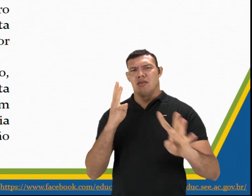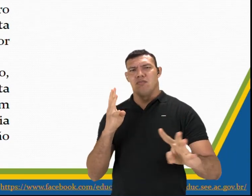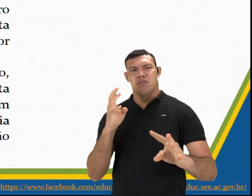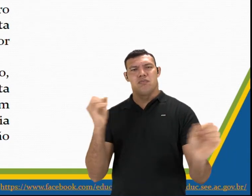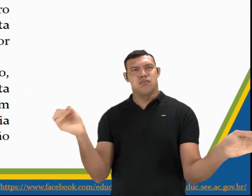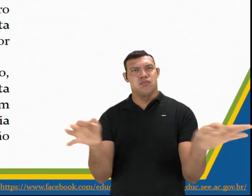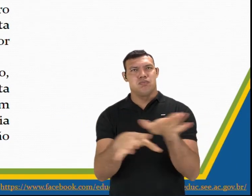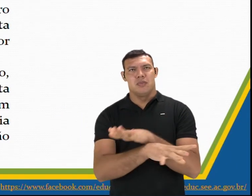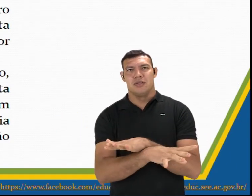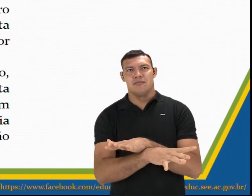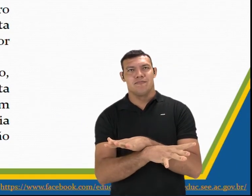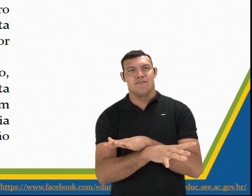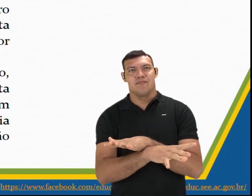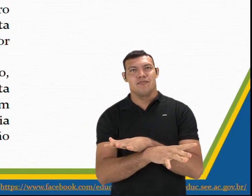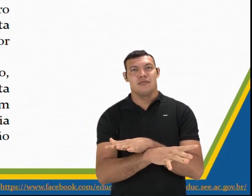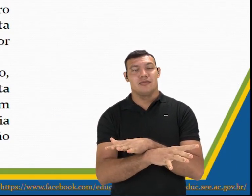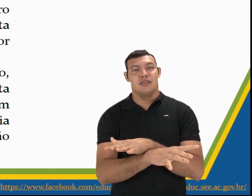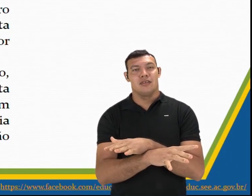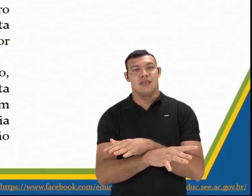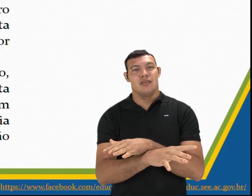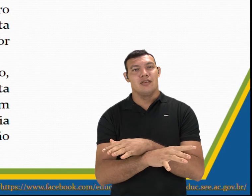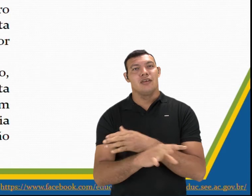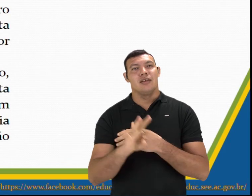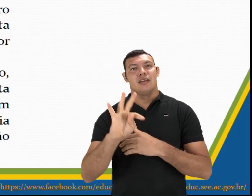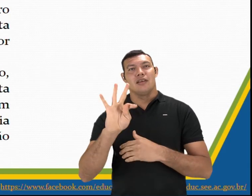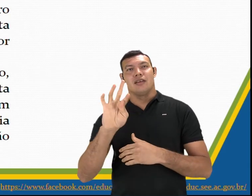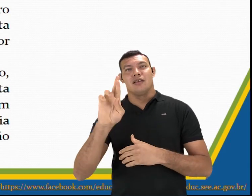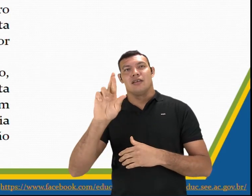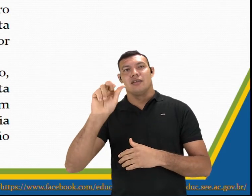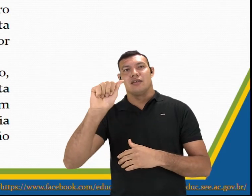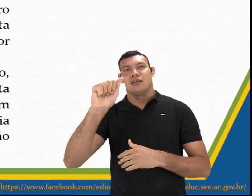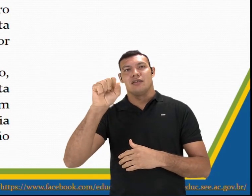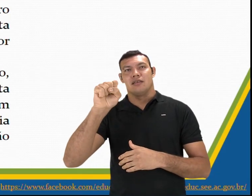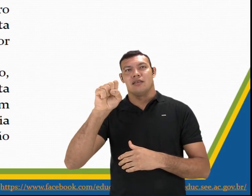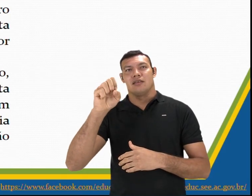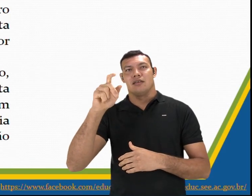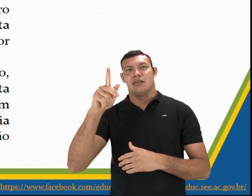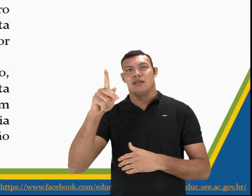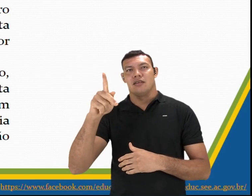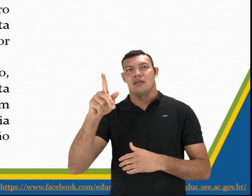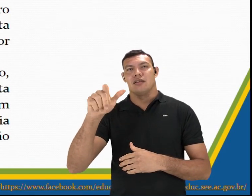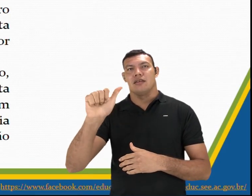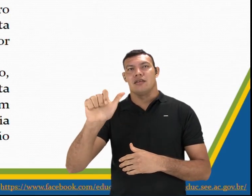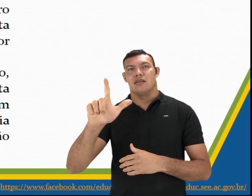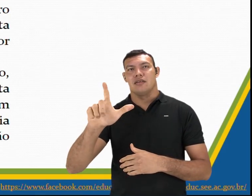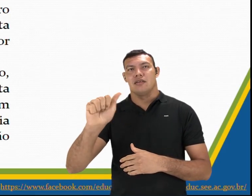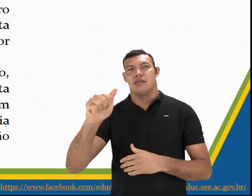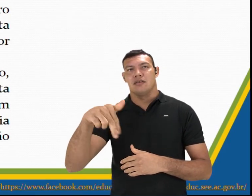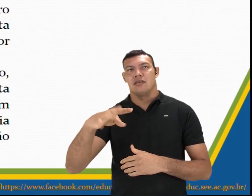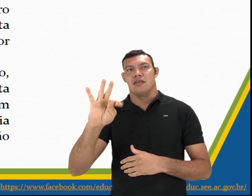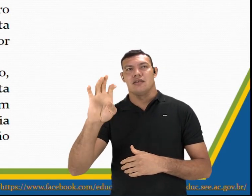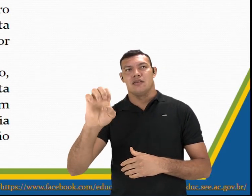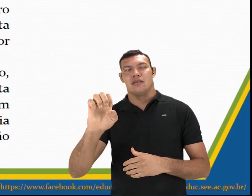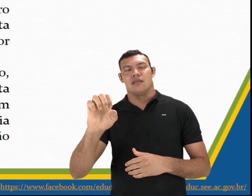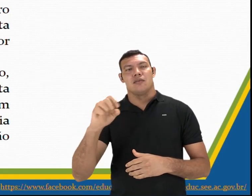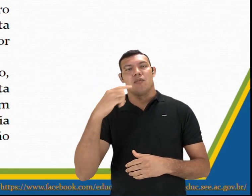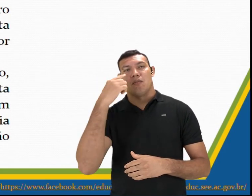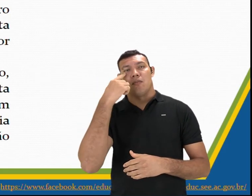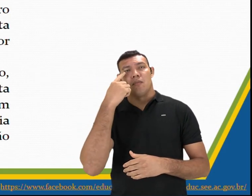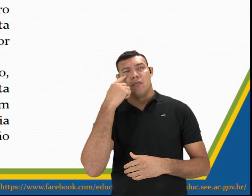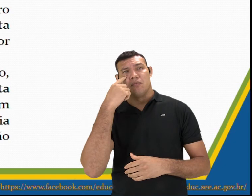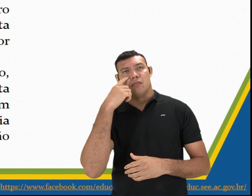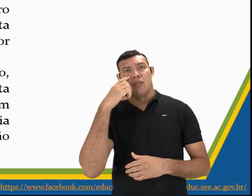da córnea. Então, já no título, vocês já podem ter uma noção de que a doação de órgãos não é